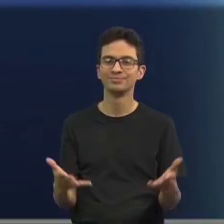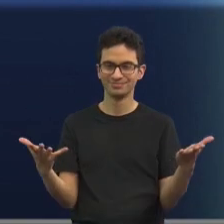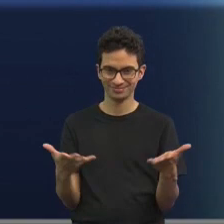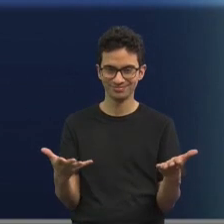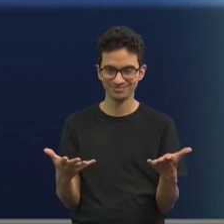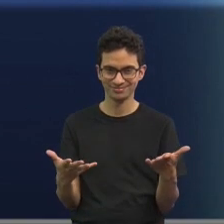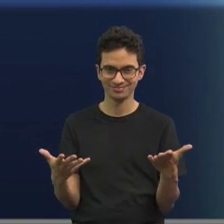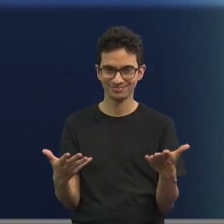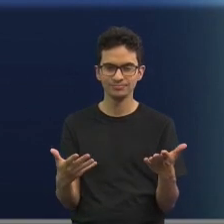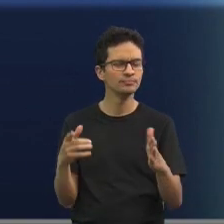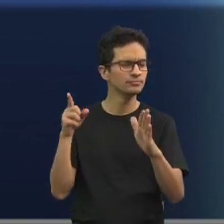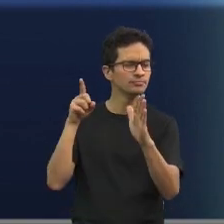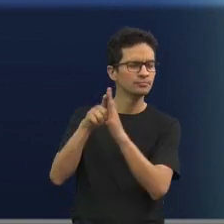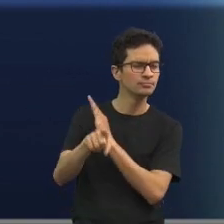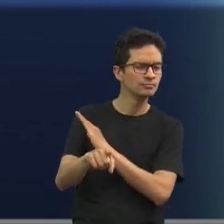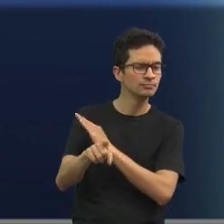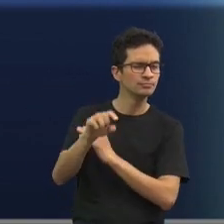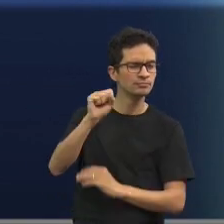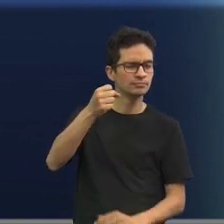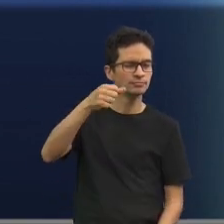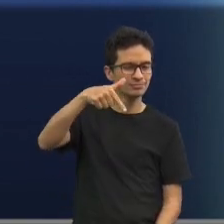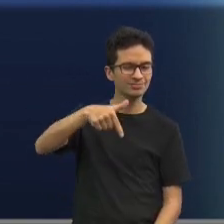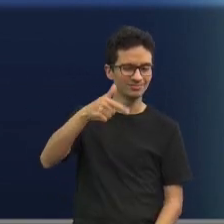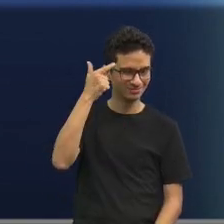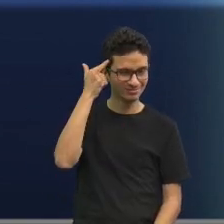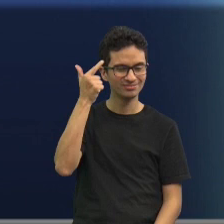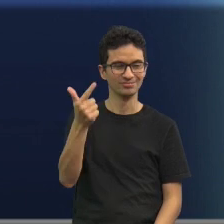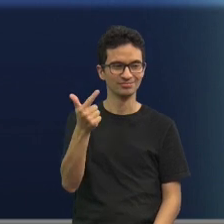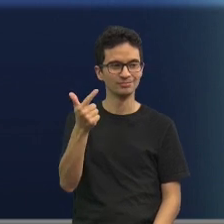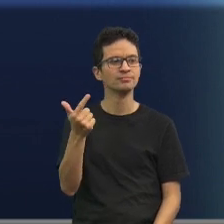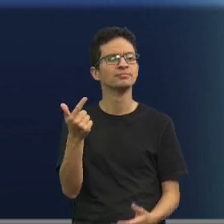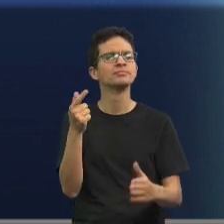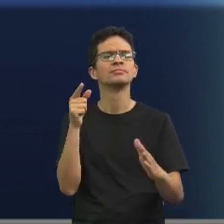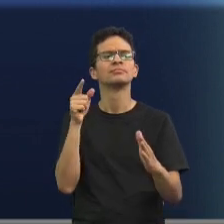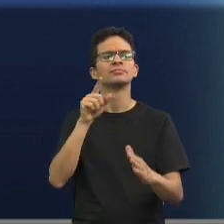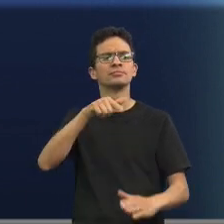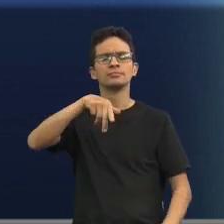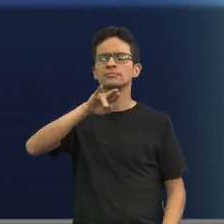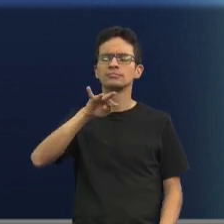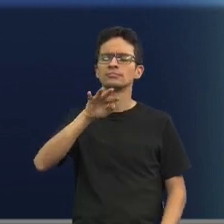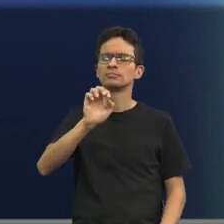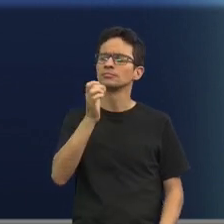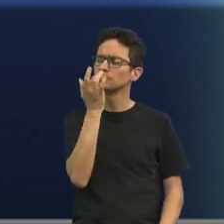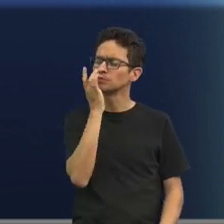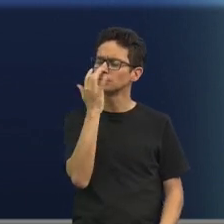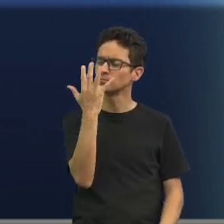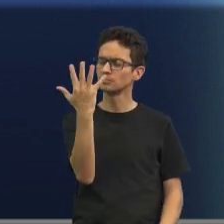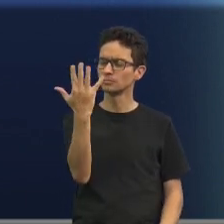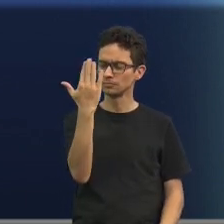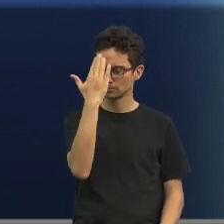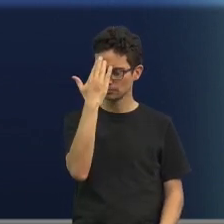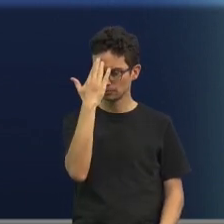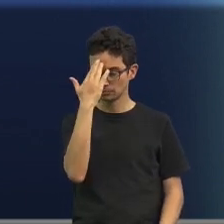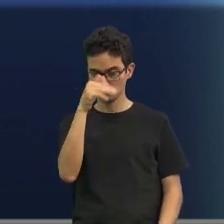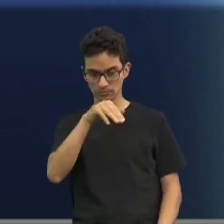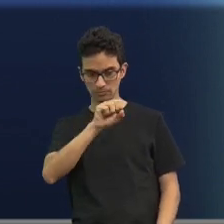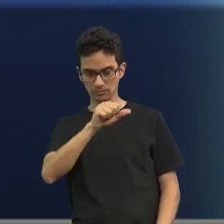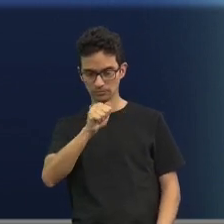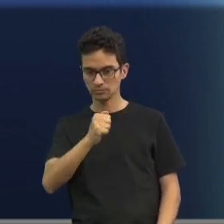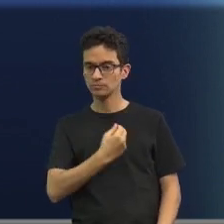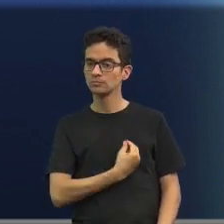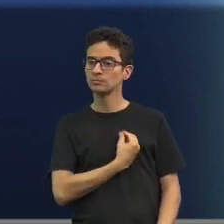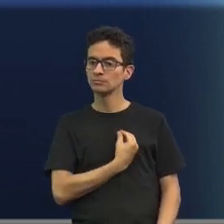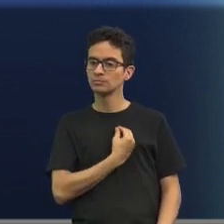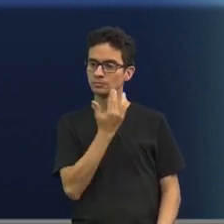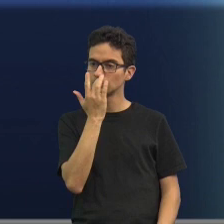a questão 87 o quilate do ouro é a razão entre a massa de ouro gente a